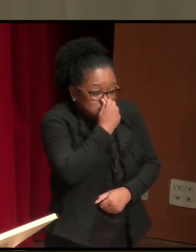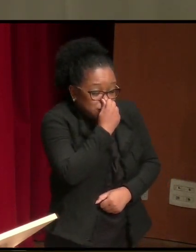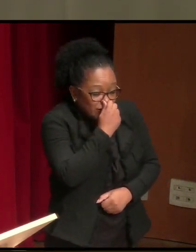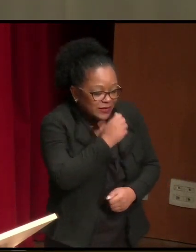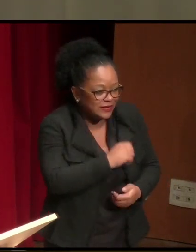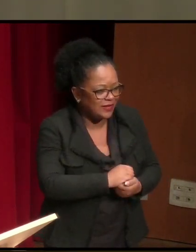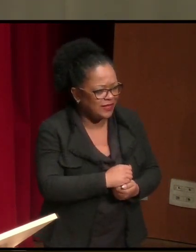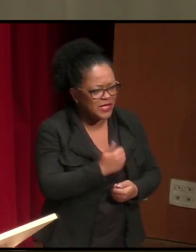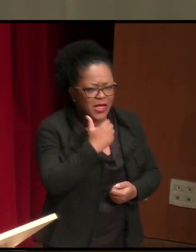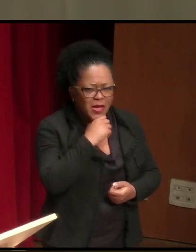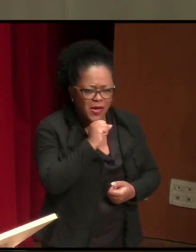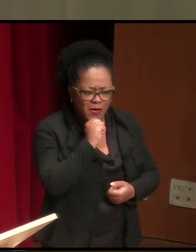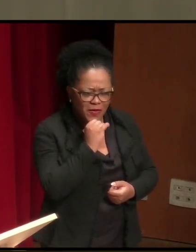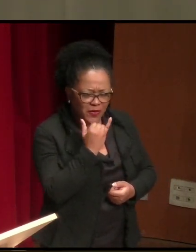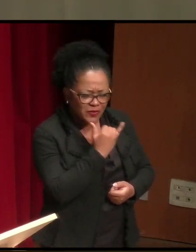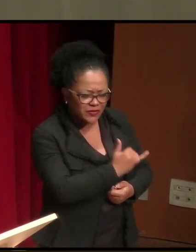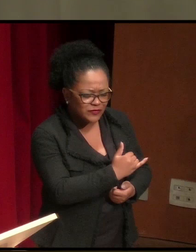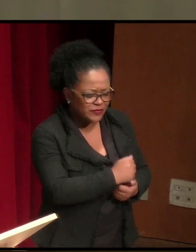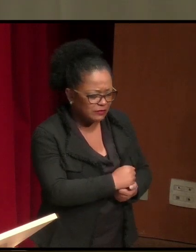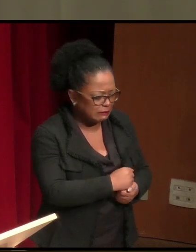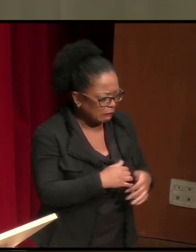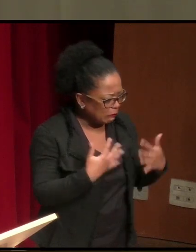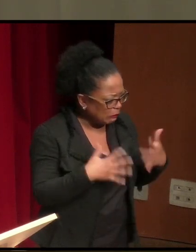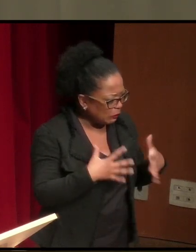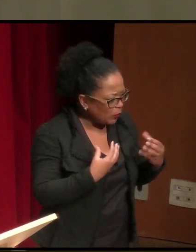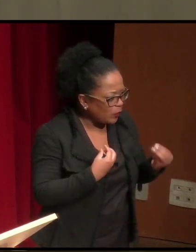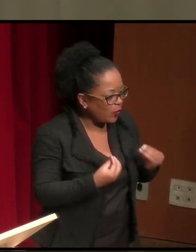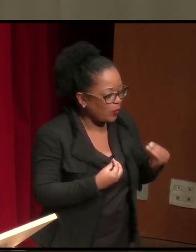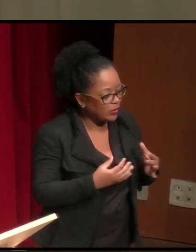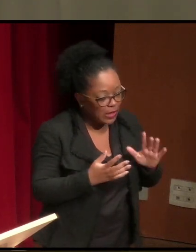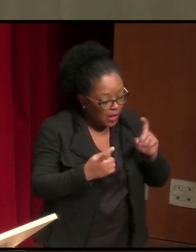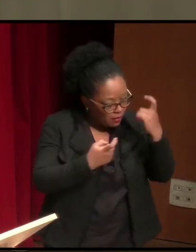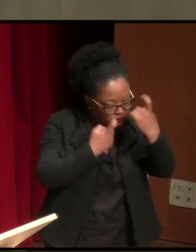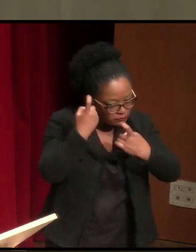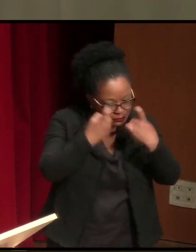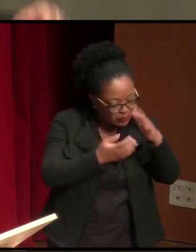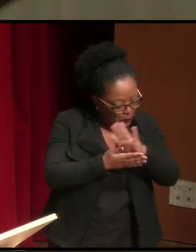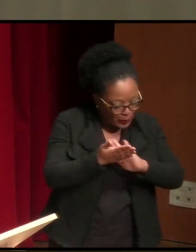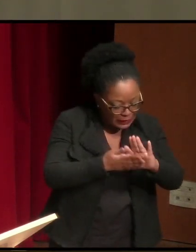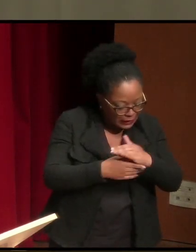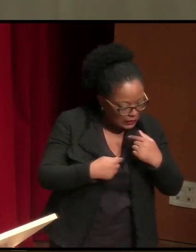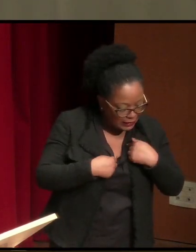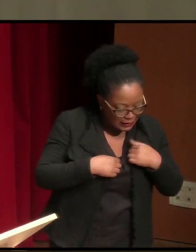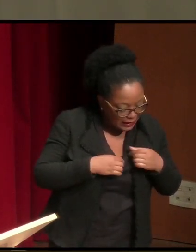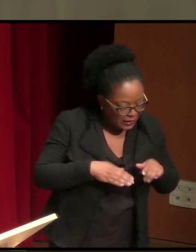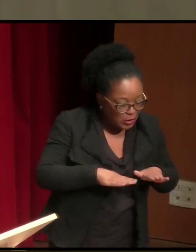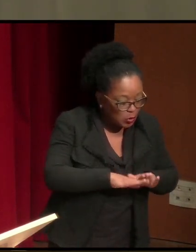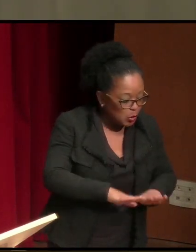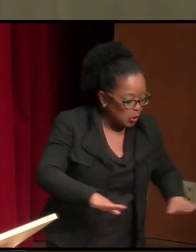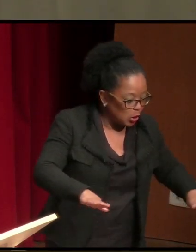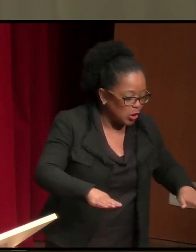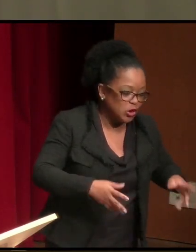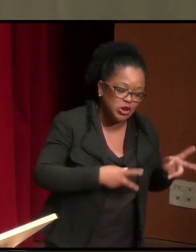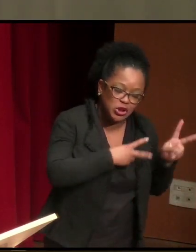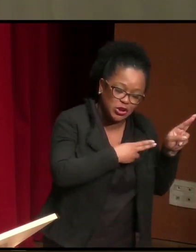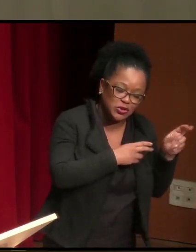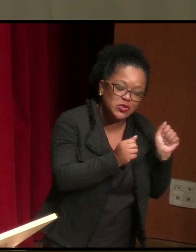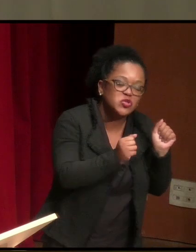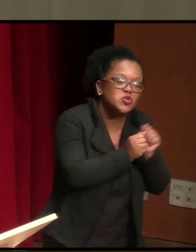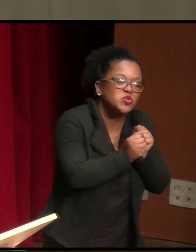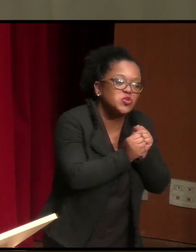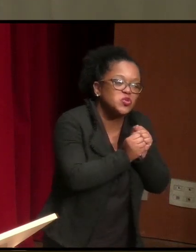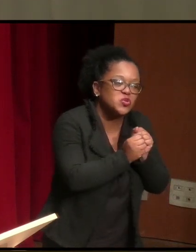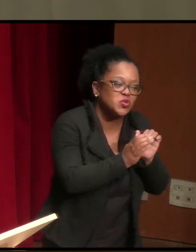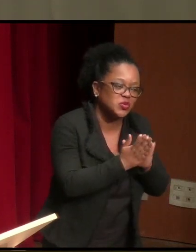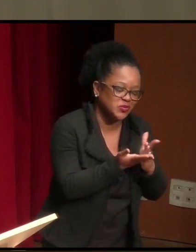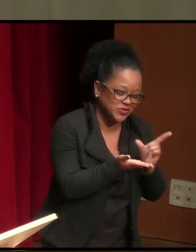falou: minha filha, e agora? Eu falei: não, mãe, não se preocupa. A senhora continua com a minha cama, eu durmo no chão e eu durmo com a Bíblia. Ela dormiu nos